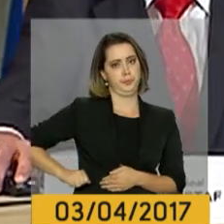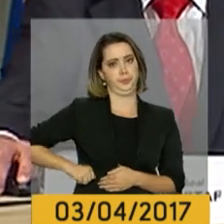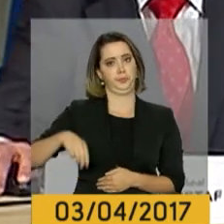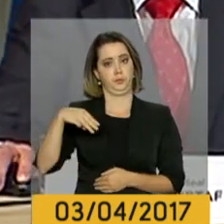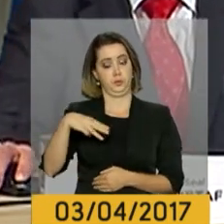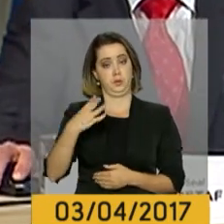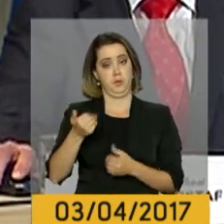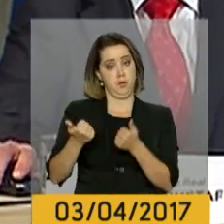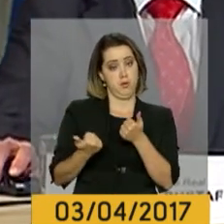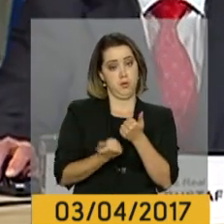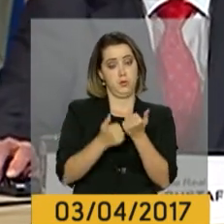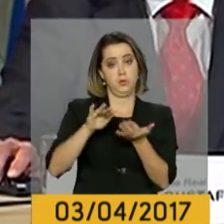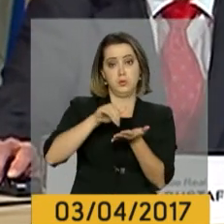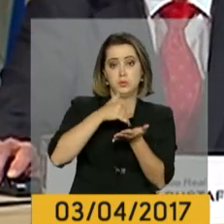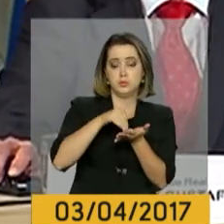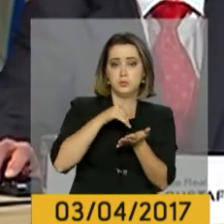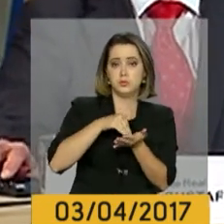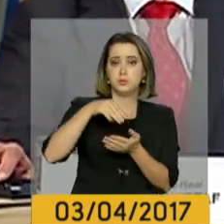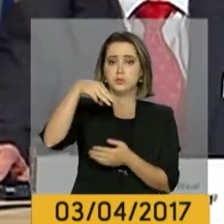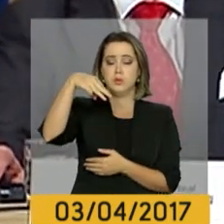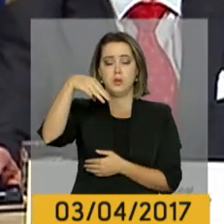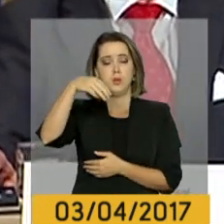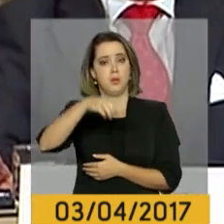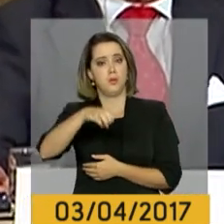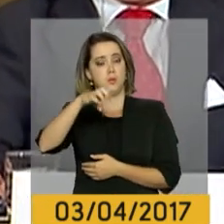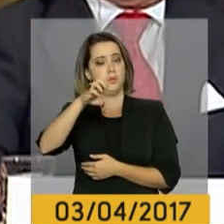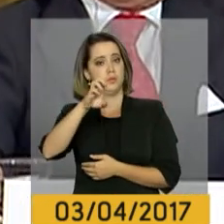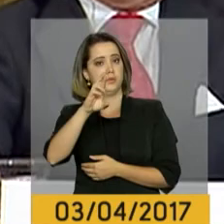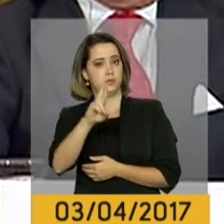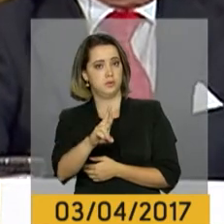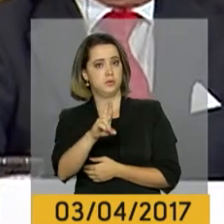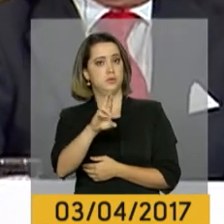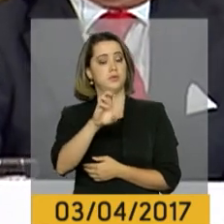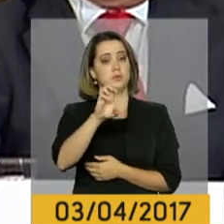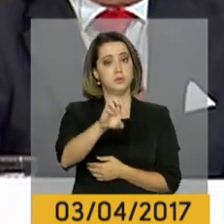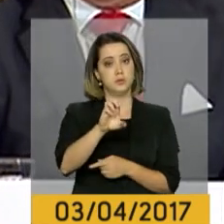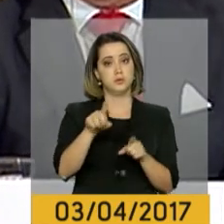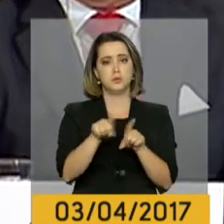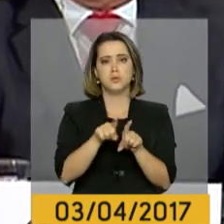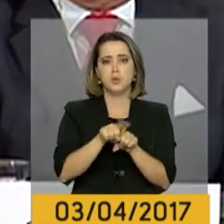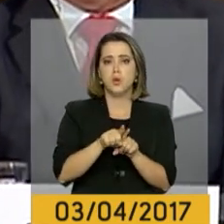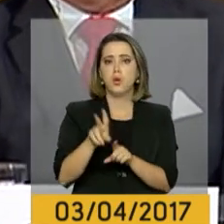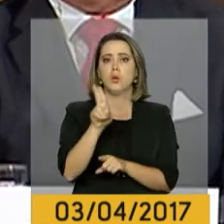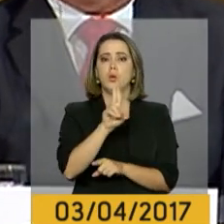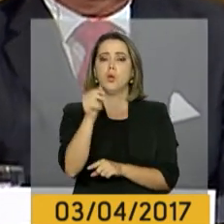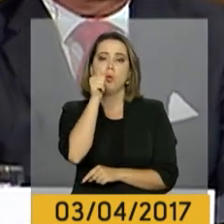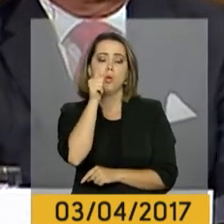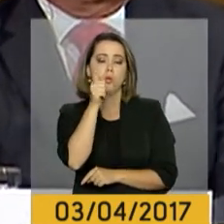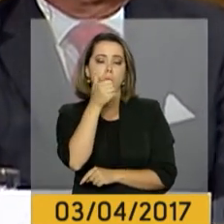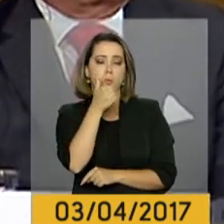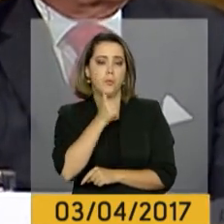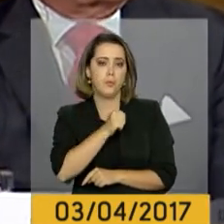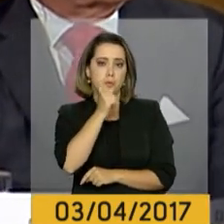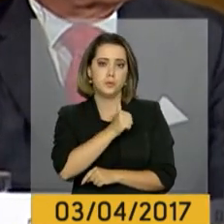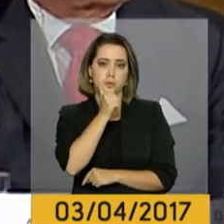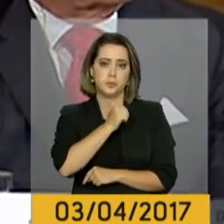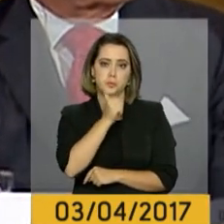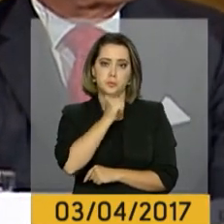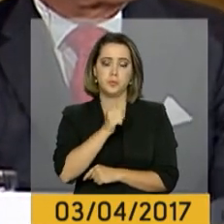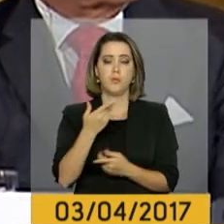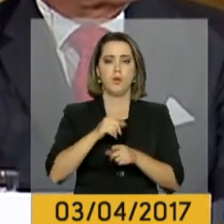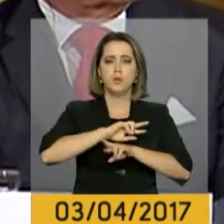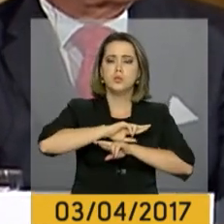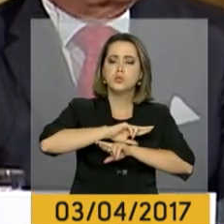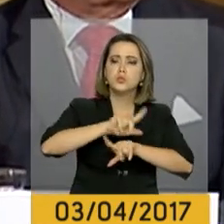Relações Exteriores, a senhora Ylva Berg, da Business Sweden,